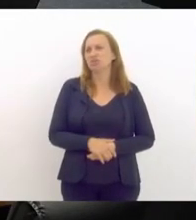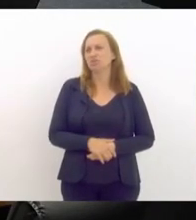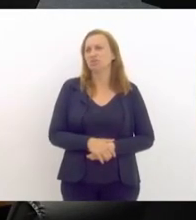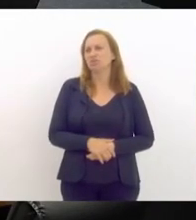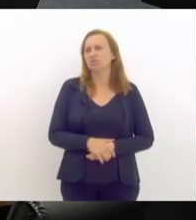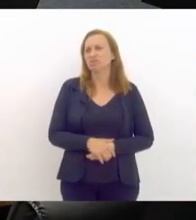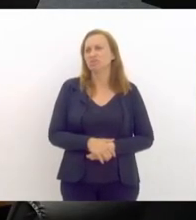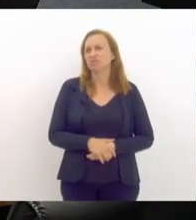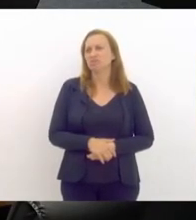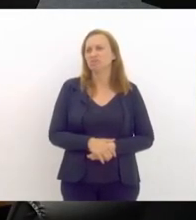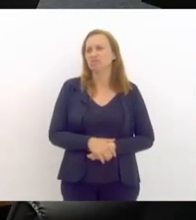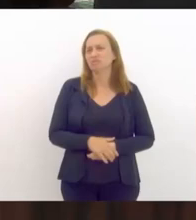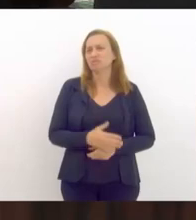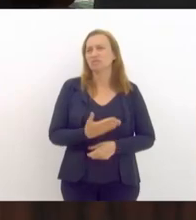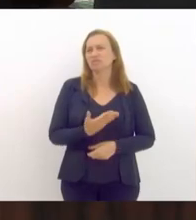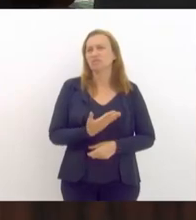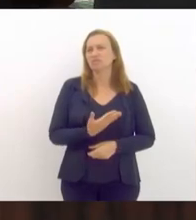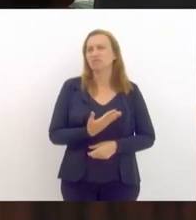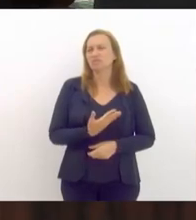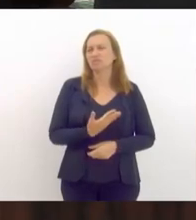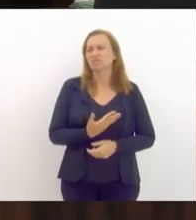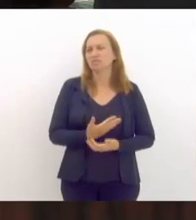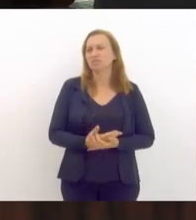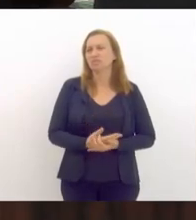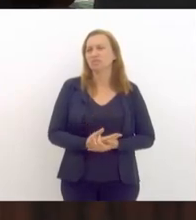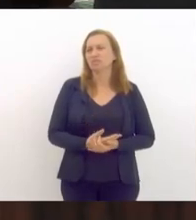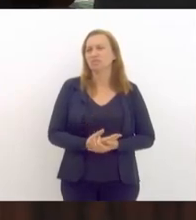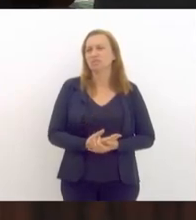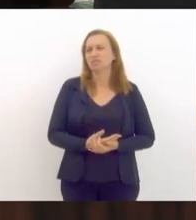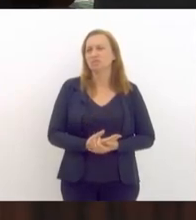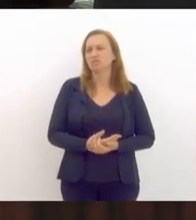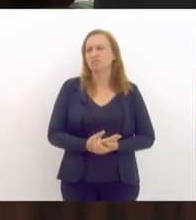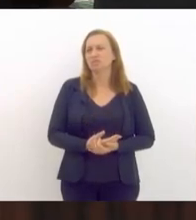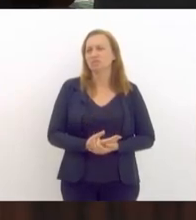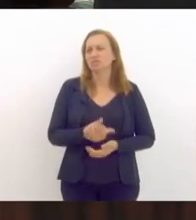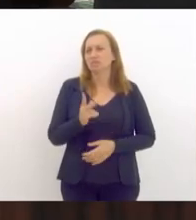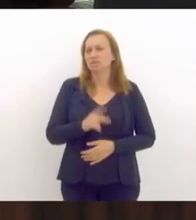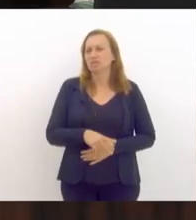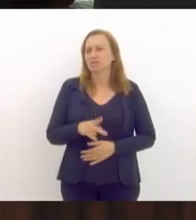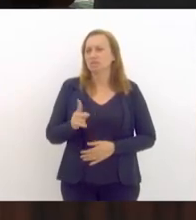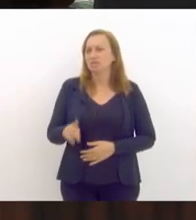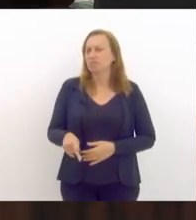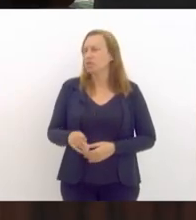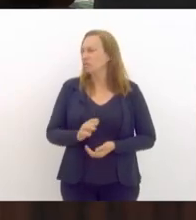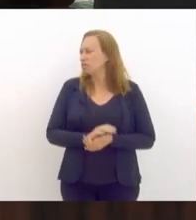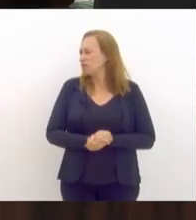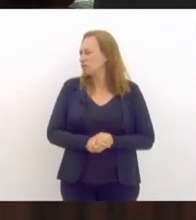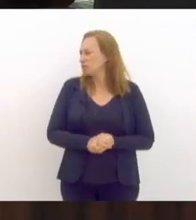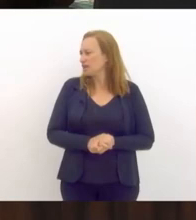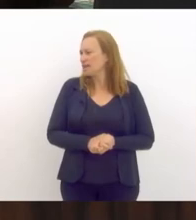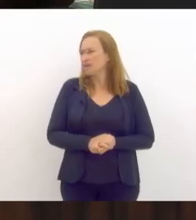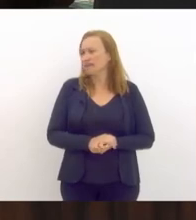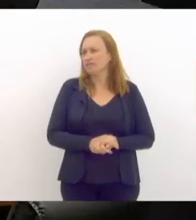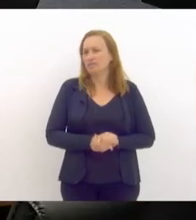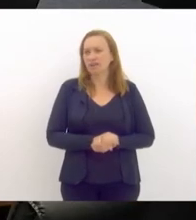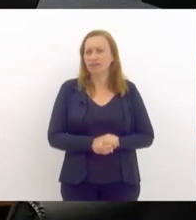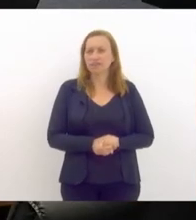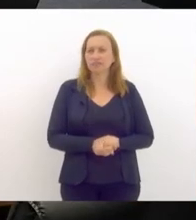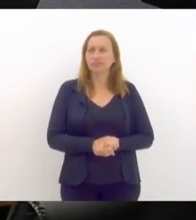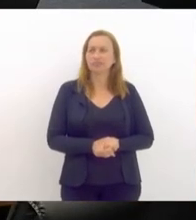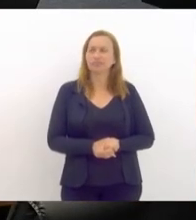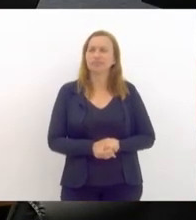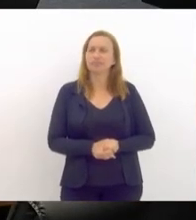é o nosso amigo aqui Yuri sair Professor tá cheio de professores aqui né isso aí parabéns